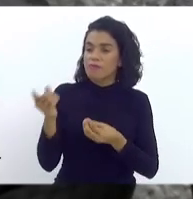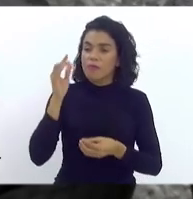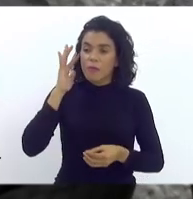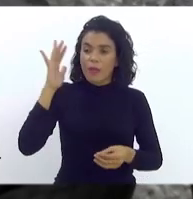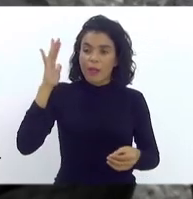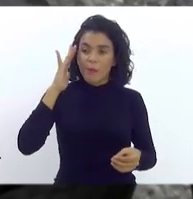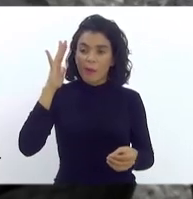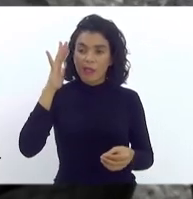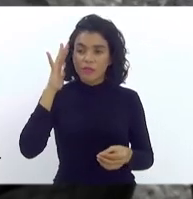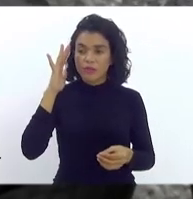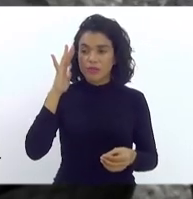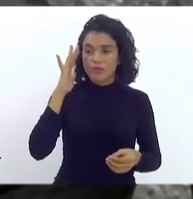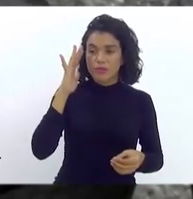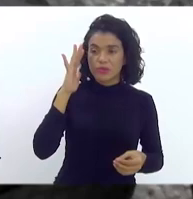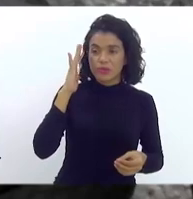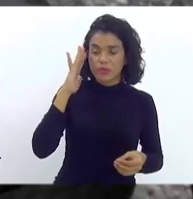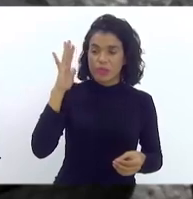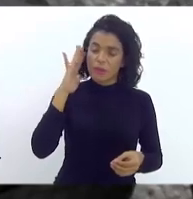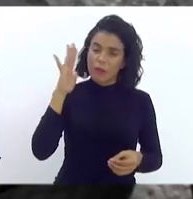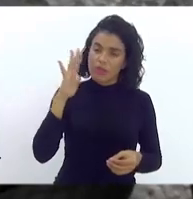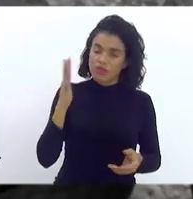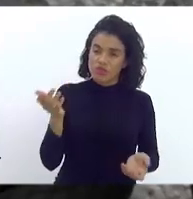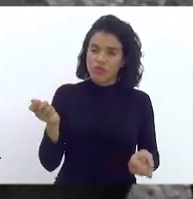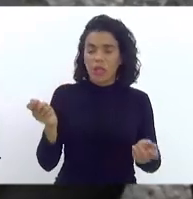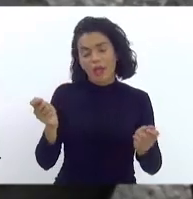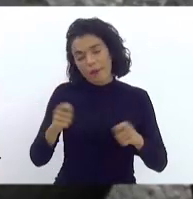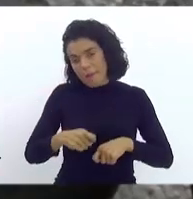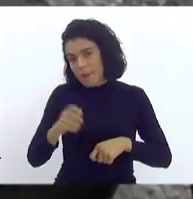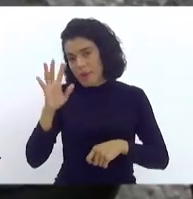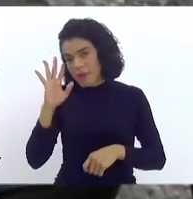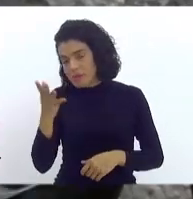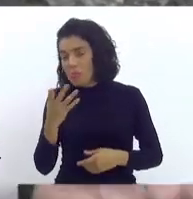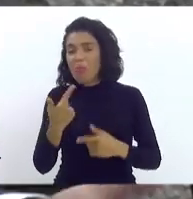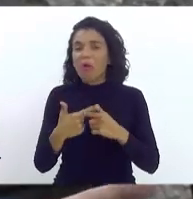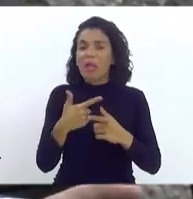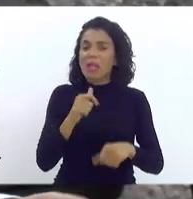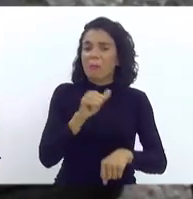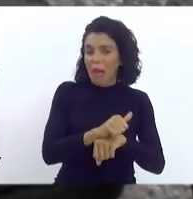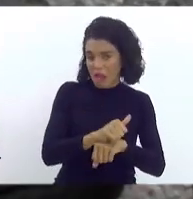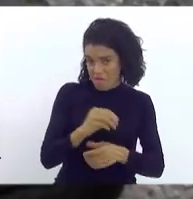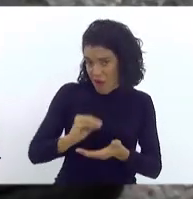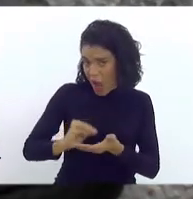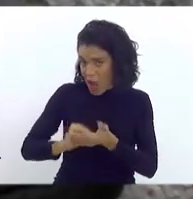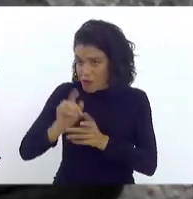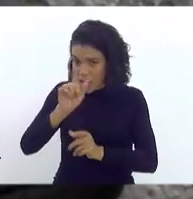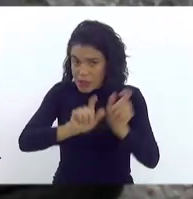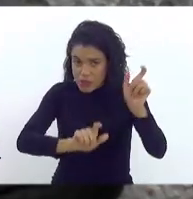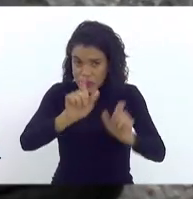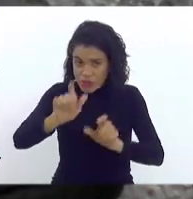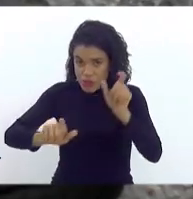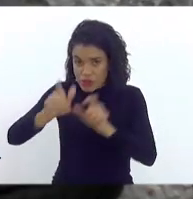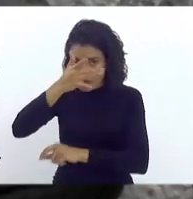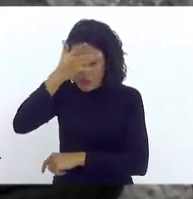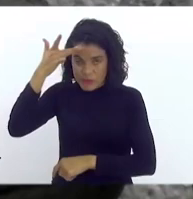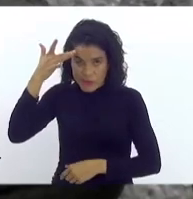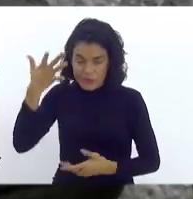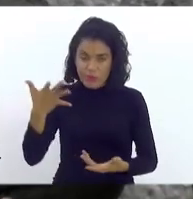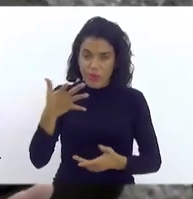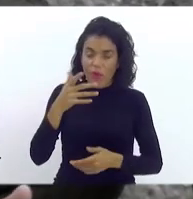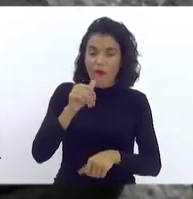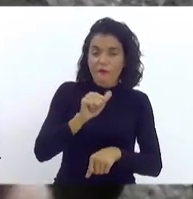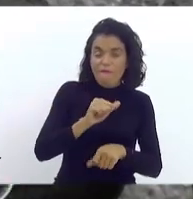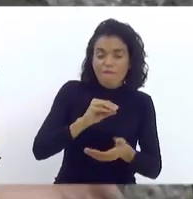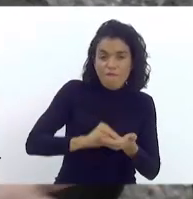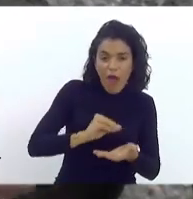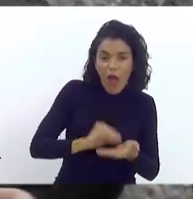imagina que seja esse processo decisório? Por que está atravancado? É falta de gente? É falta de gente na